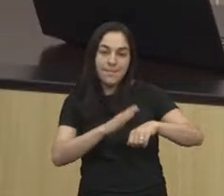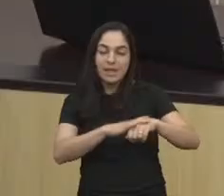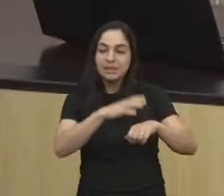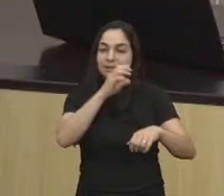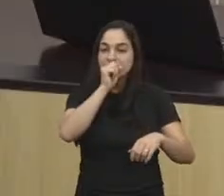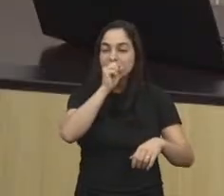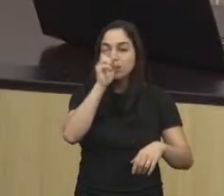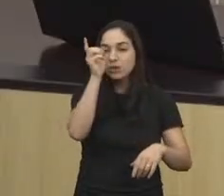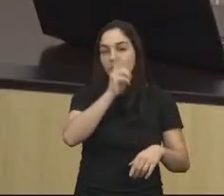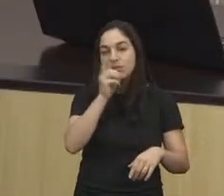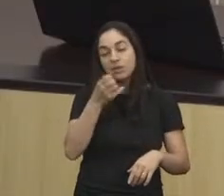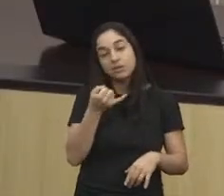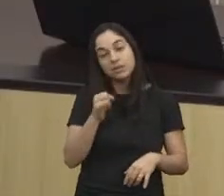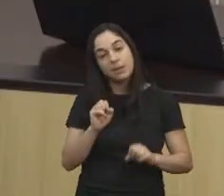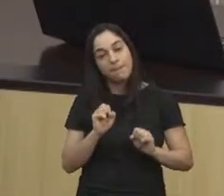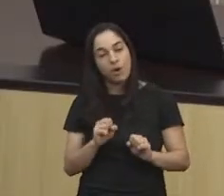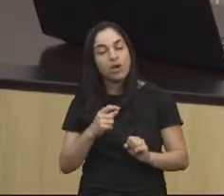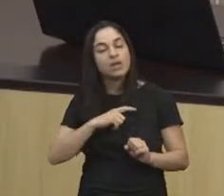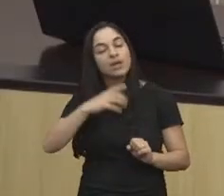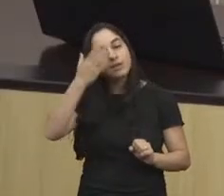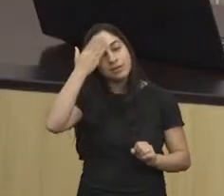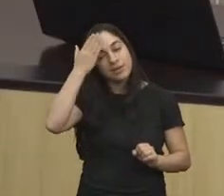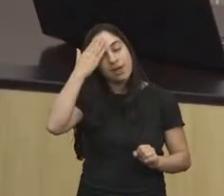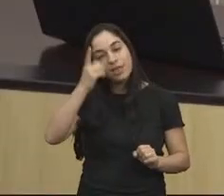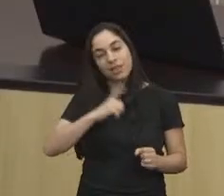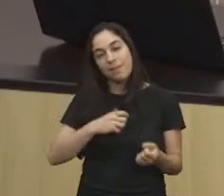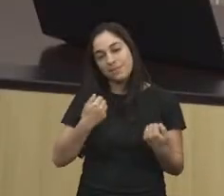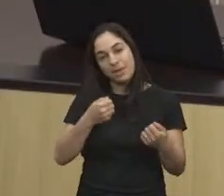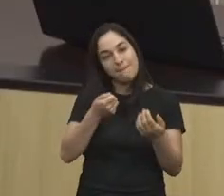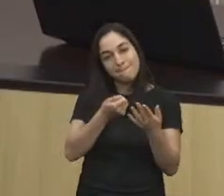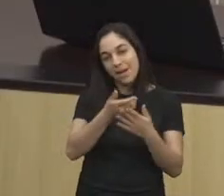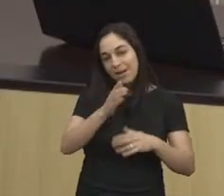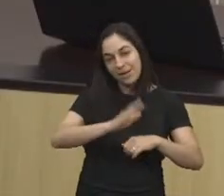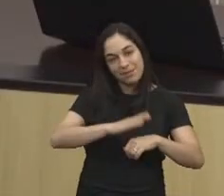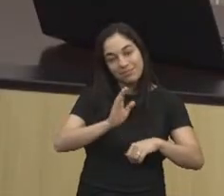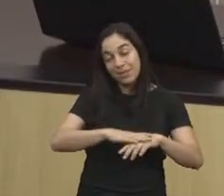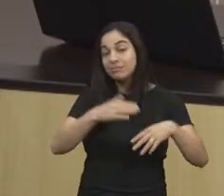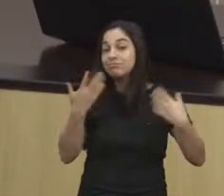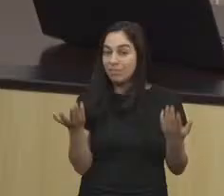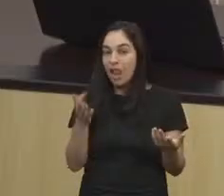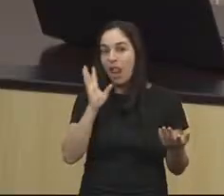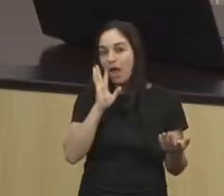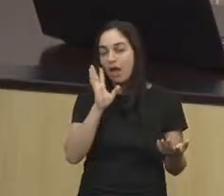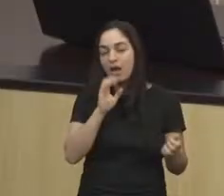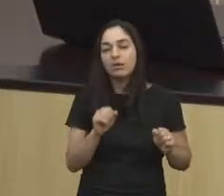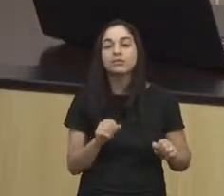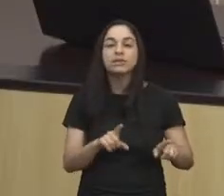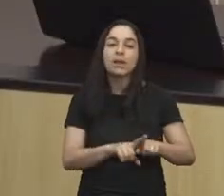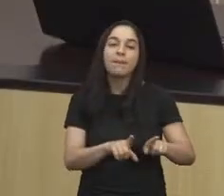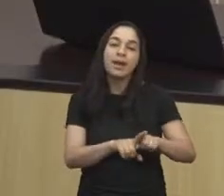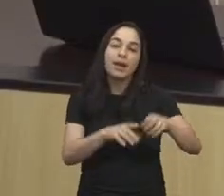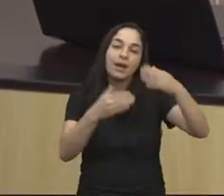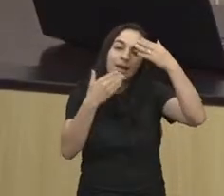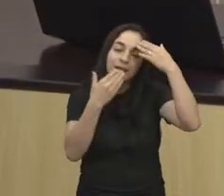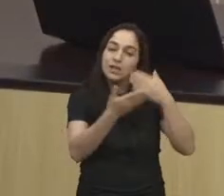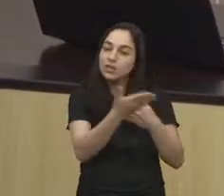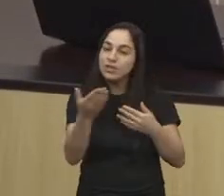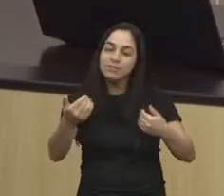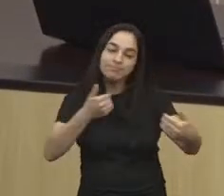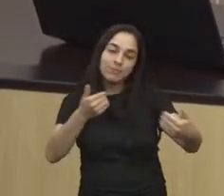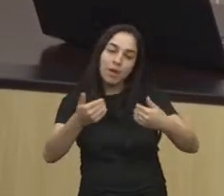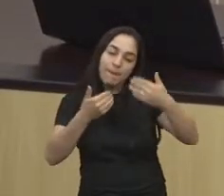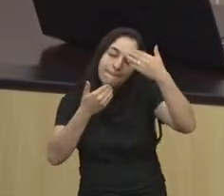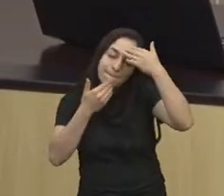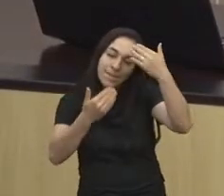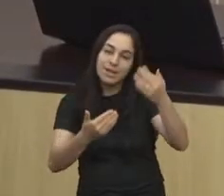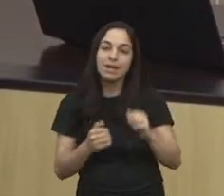possíveis, né? Eu sei que envolve hora extra, mas a gente seria legal também. E também agradecer vocês pela presença de vocês aqui, né?